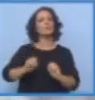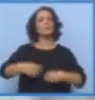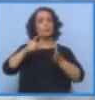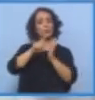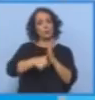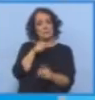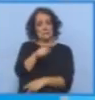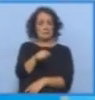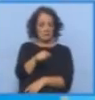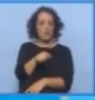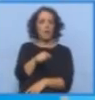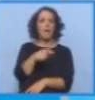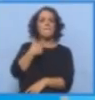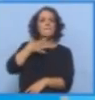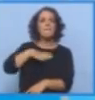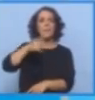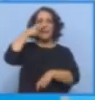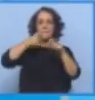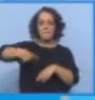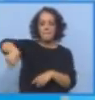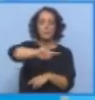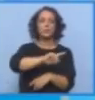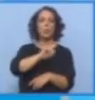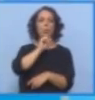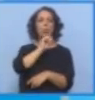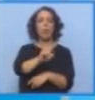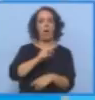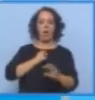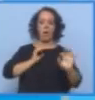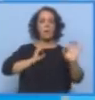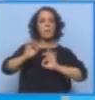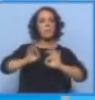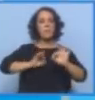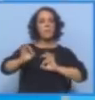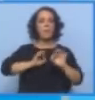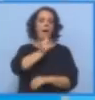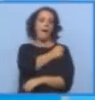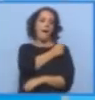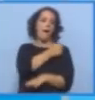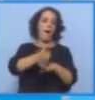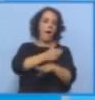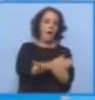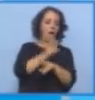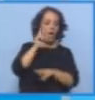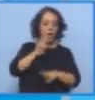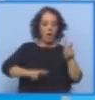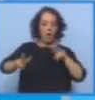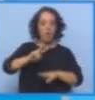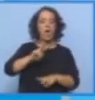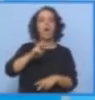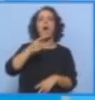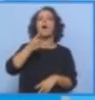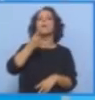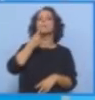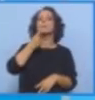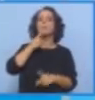projeto. Primeiro, para que as pessoas tenham a possibilidade de preparar os textos em casa, lê-los e perceber o que é que se